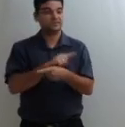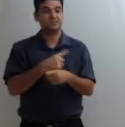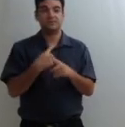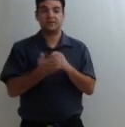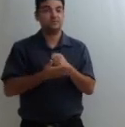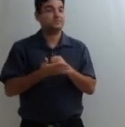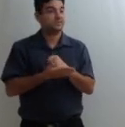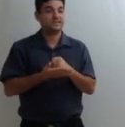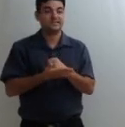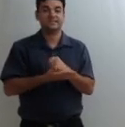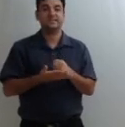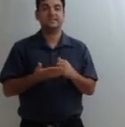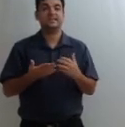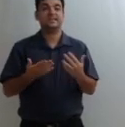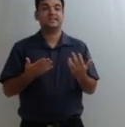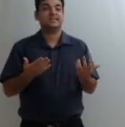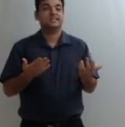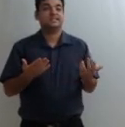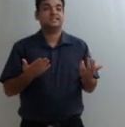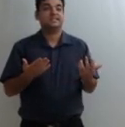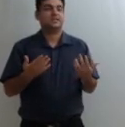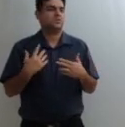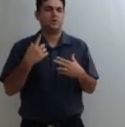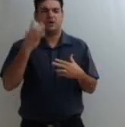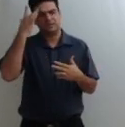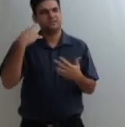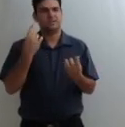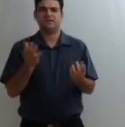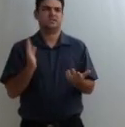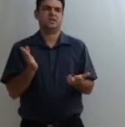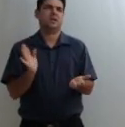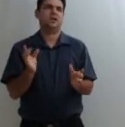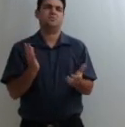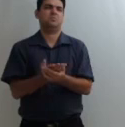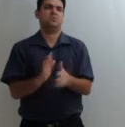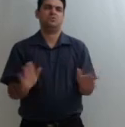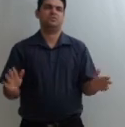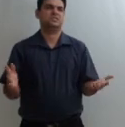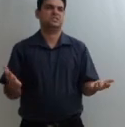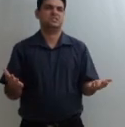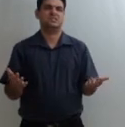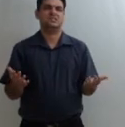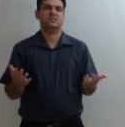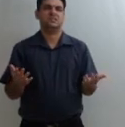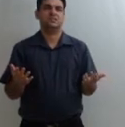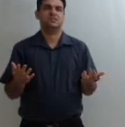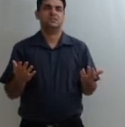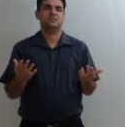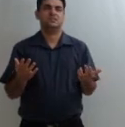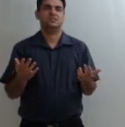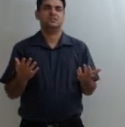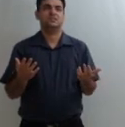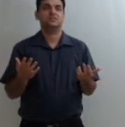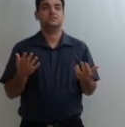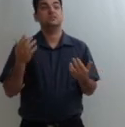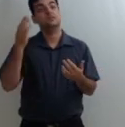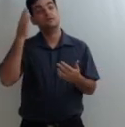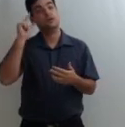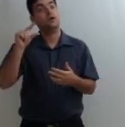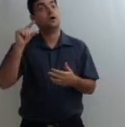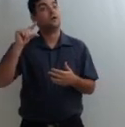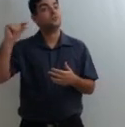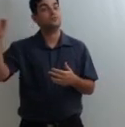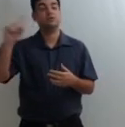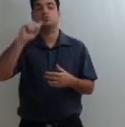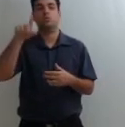foi agora já superado, que era o risco à instrução. A fuga não, né? Mas tudo bem. A fuga não foi fundamento, né?